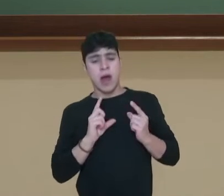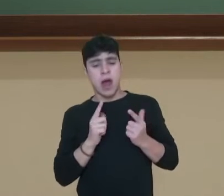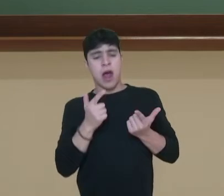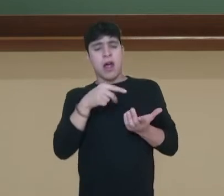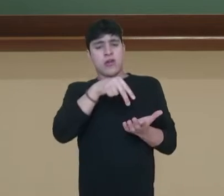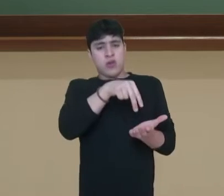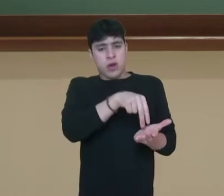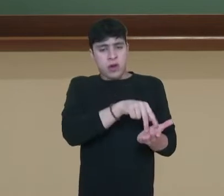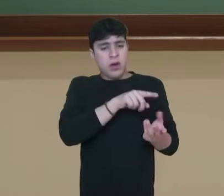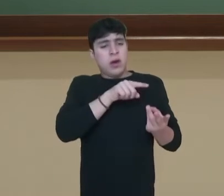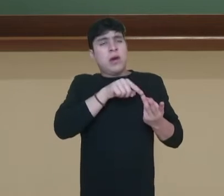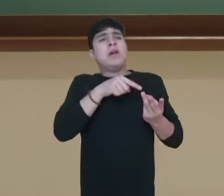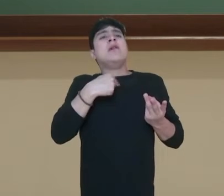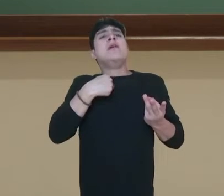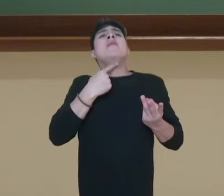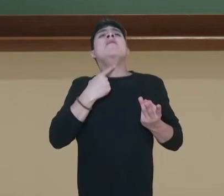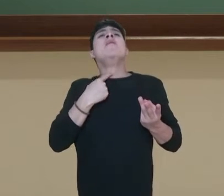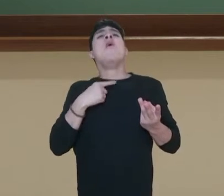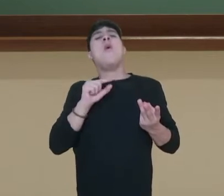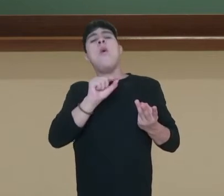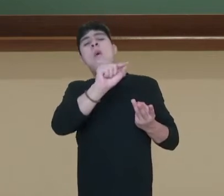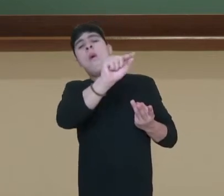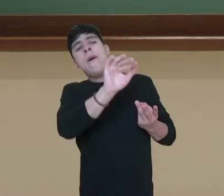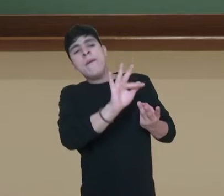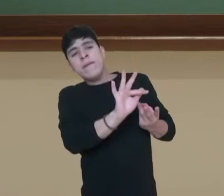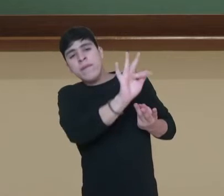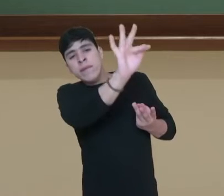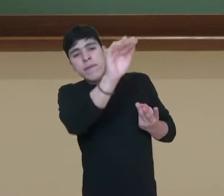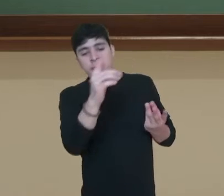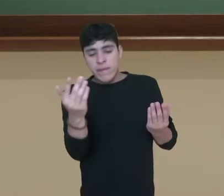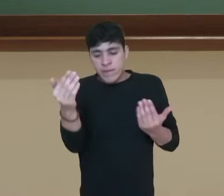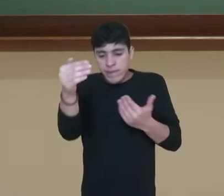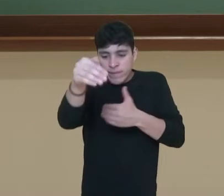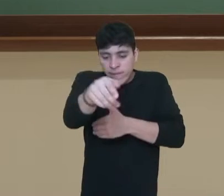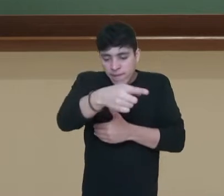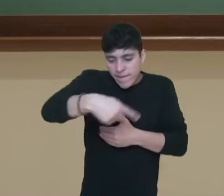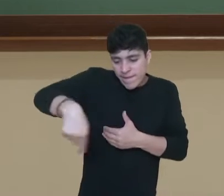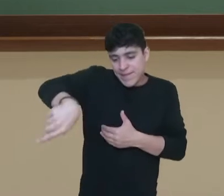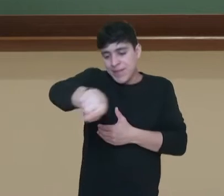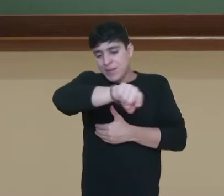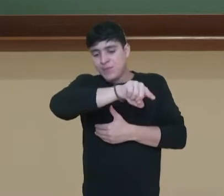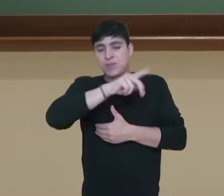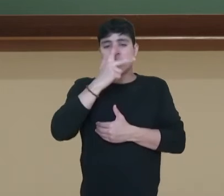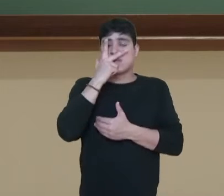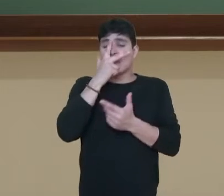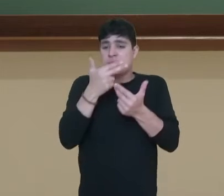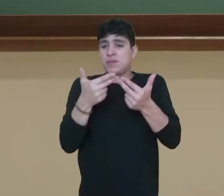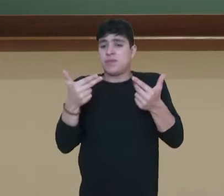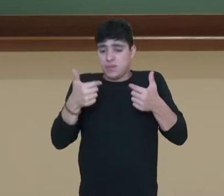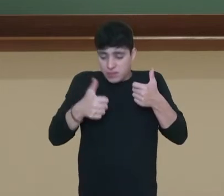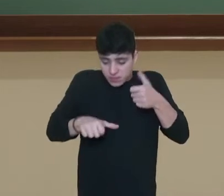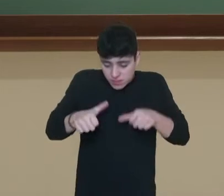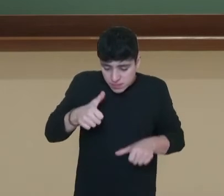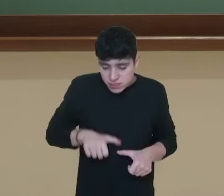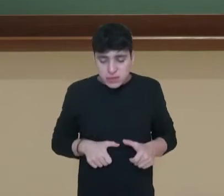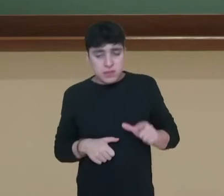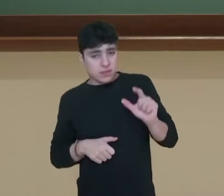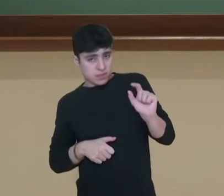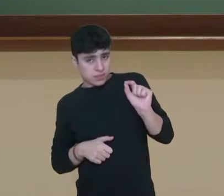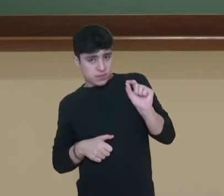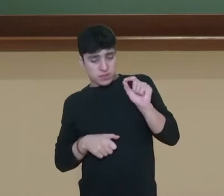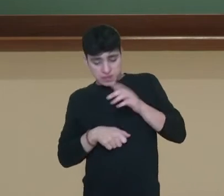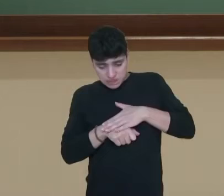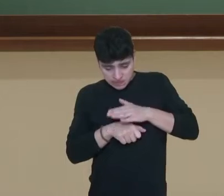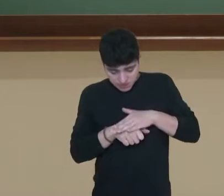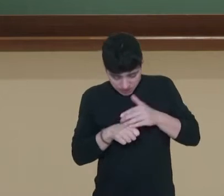nós, do que essas provas que a gente vai testar coisas exteriores, né? Então, a autoavaliação já é presente